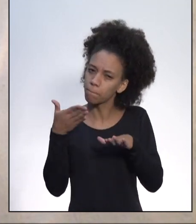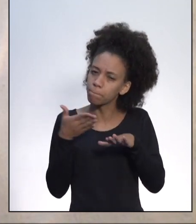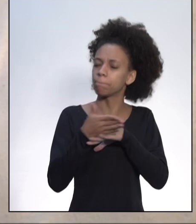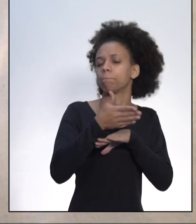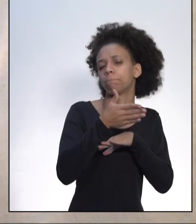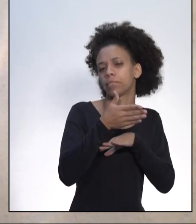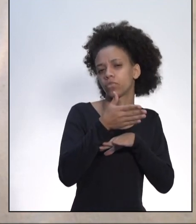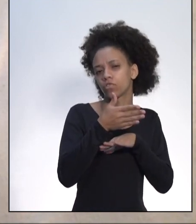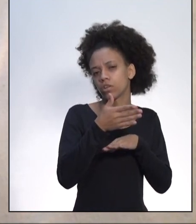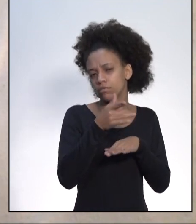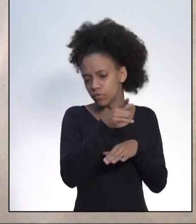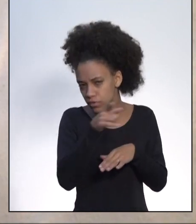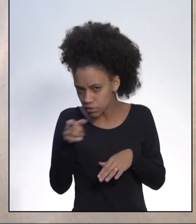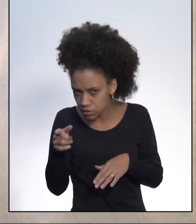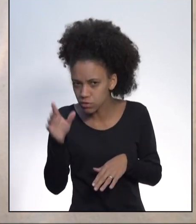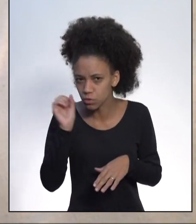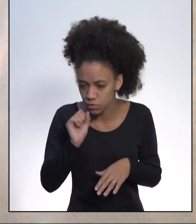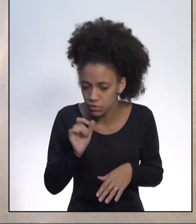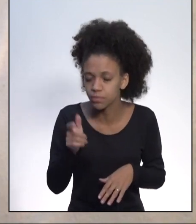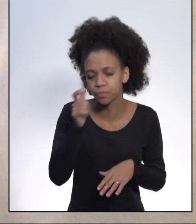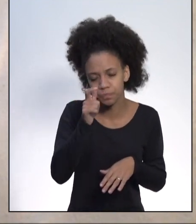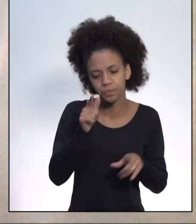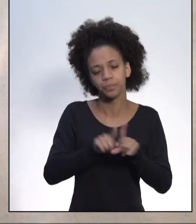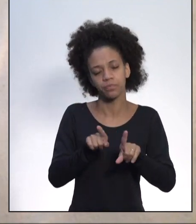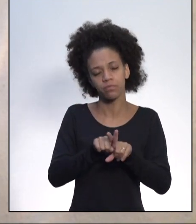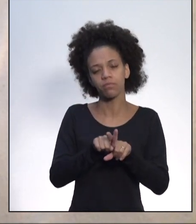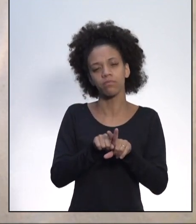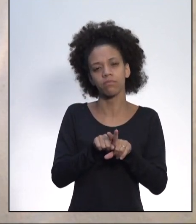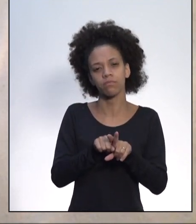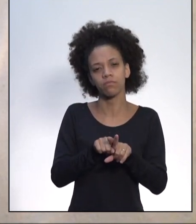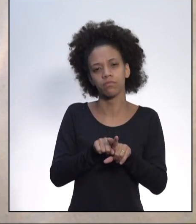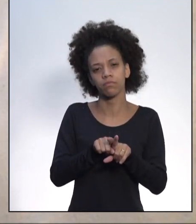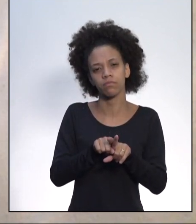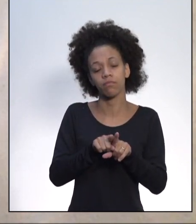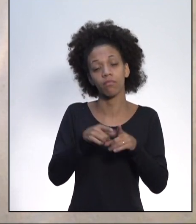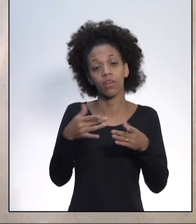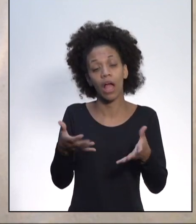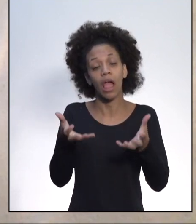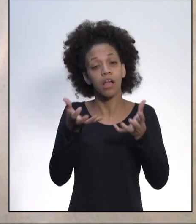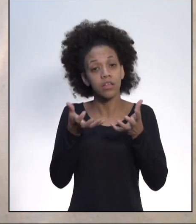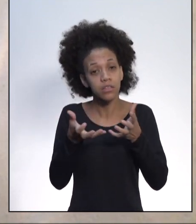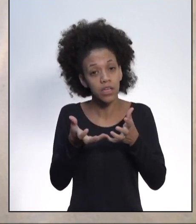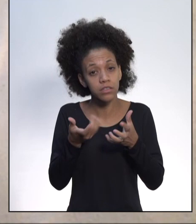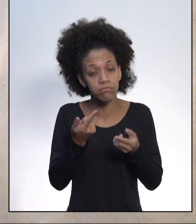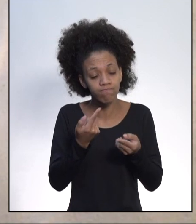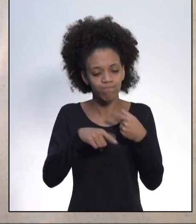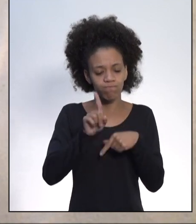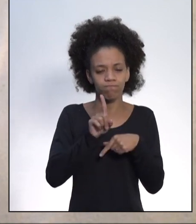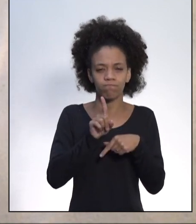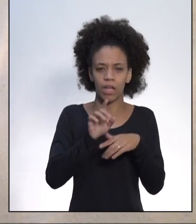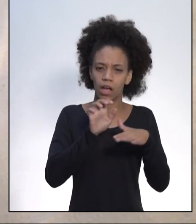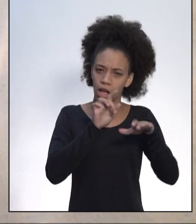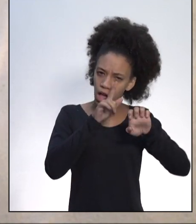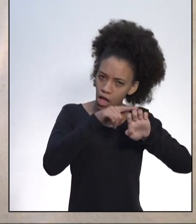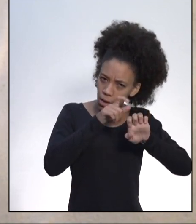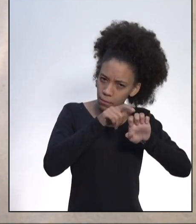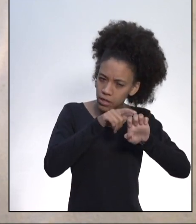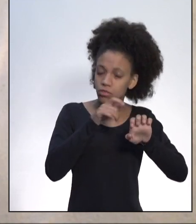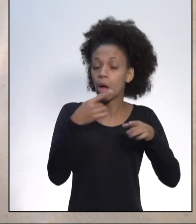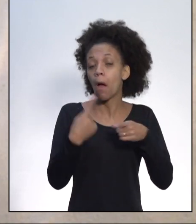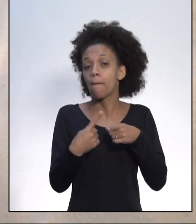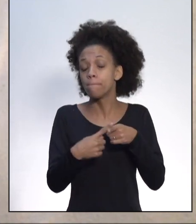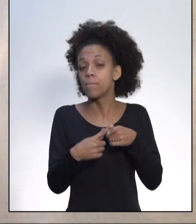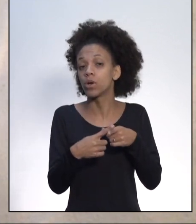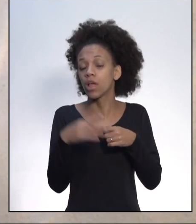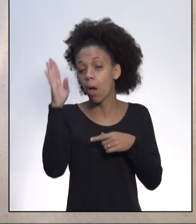estejam nos ouvindo aí, né, nos assistindo, queiram se tornar empreendedores, né? Porque eu acho